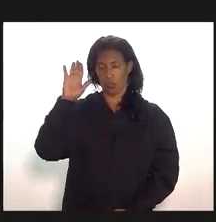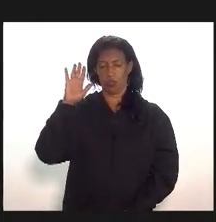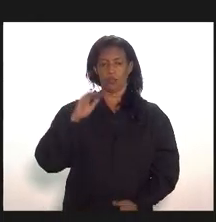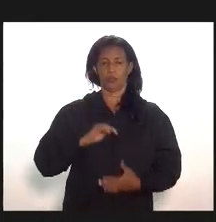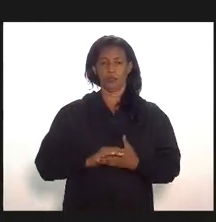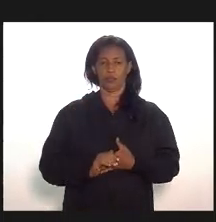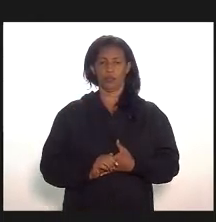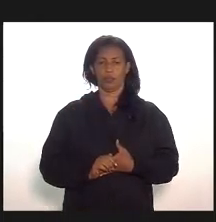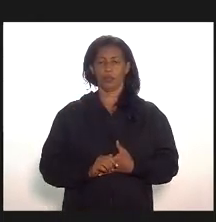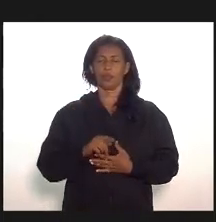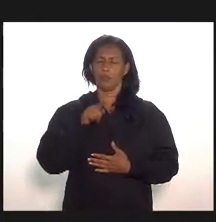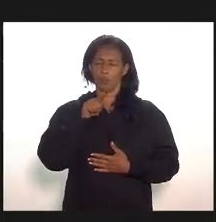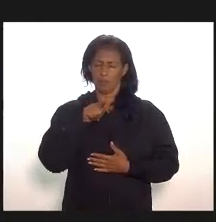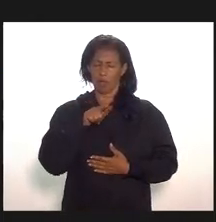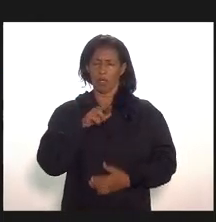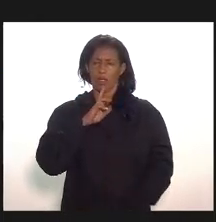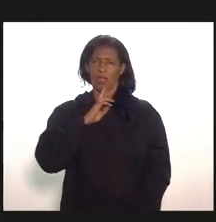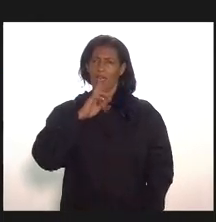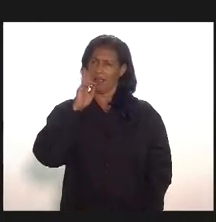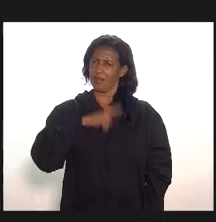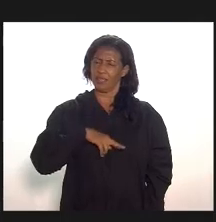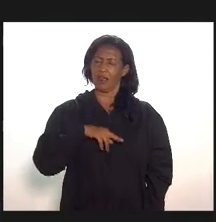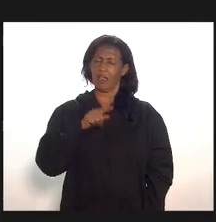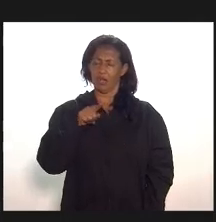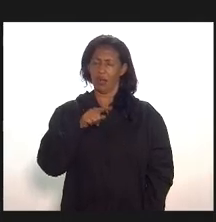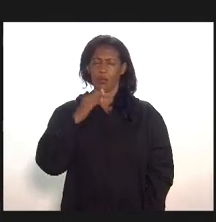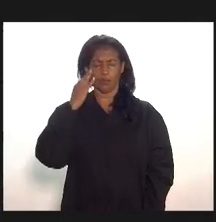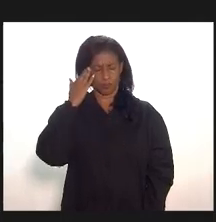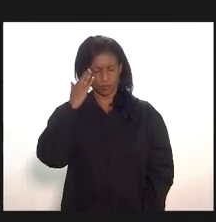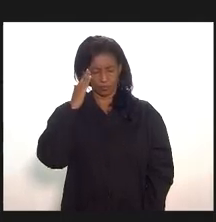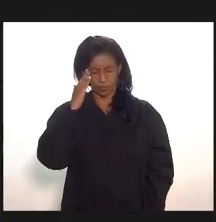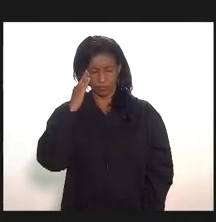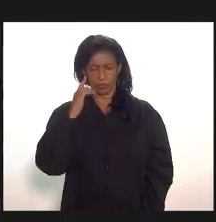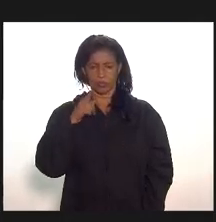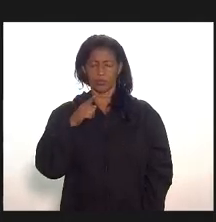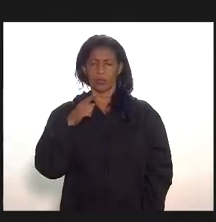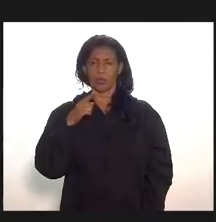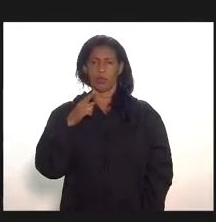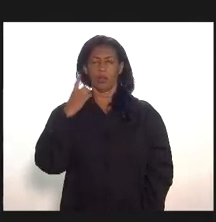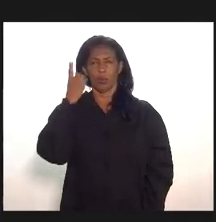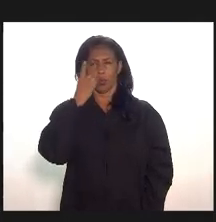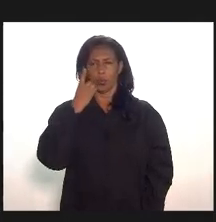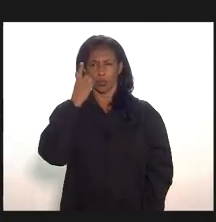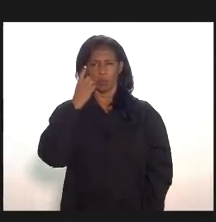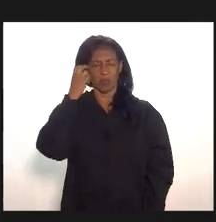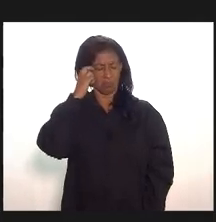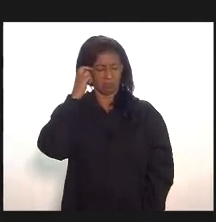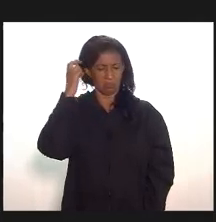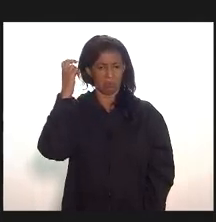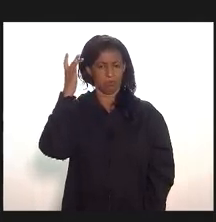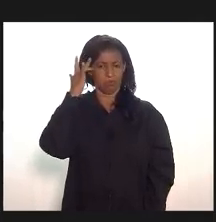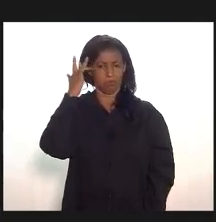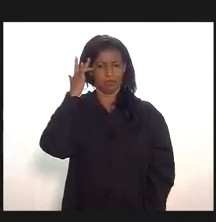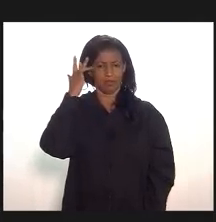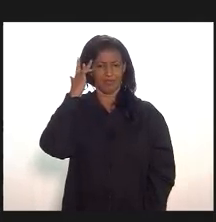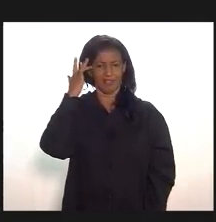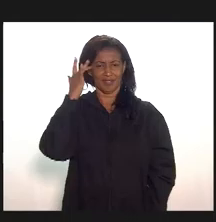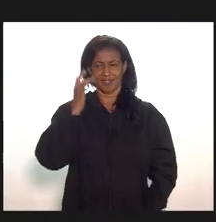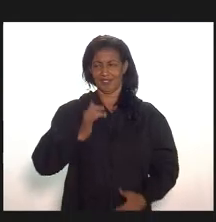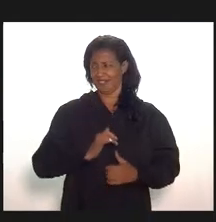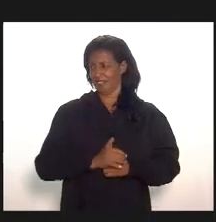fato, assiste razão, como sempre. Vossa Excelência é, obviamente, muito racional nas ponderações. Inclusive,